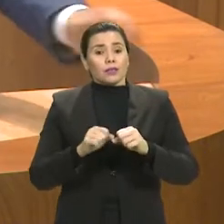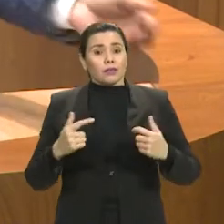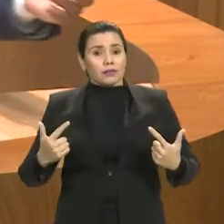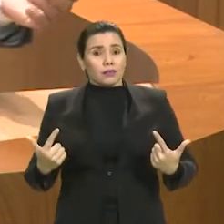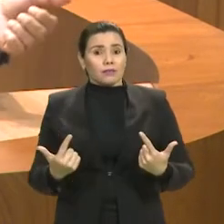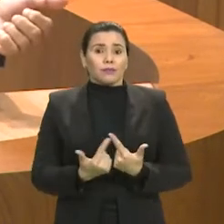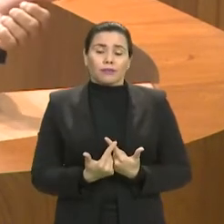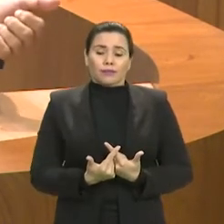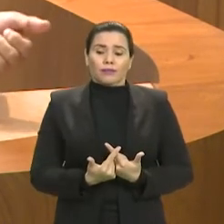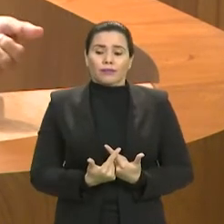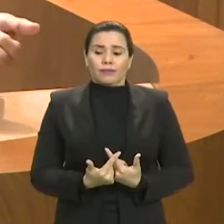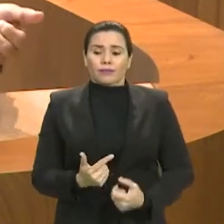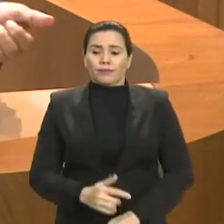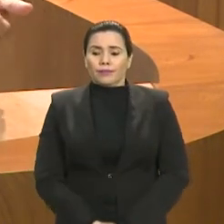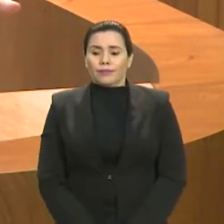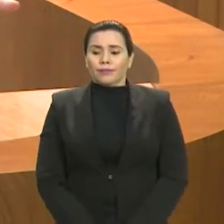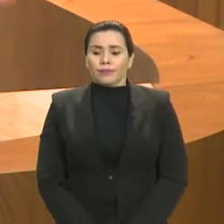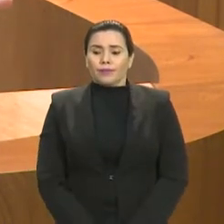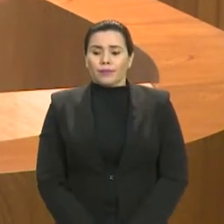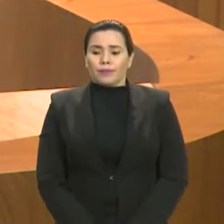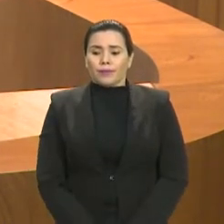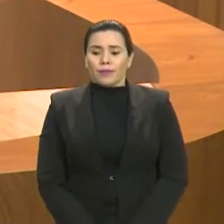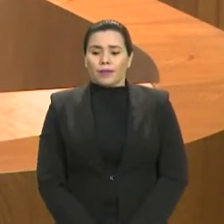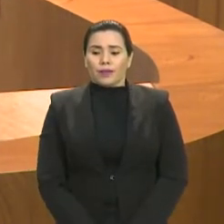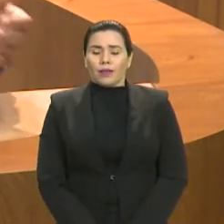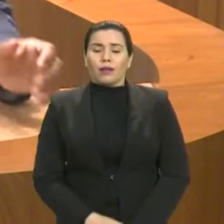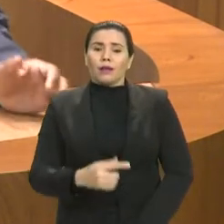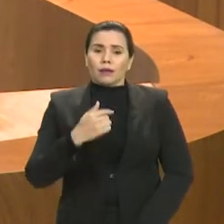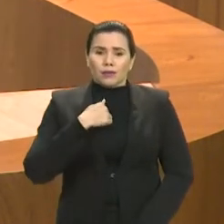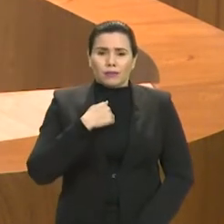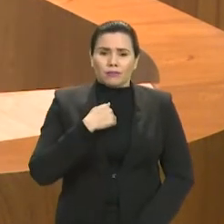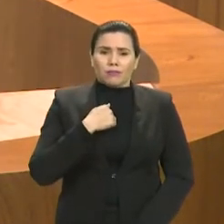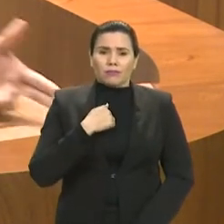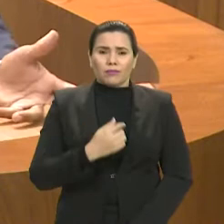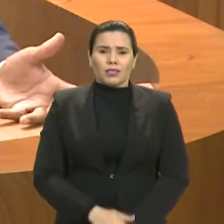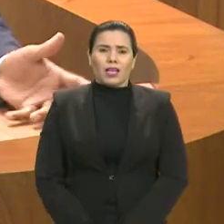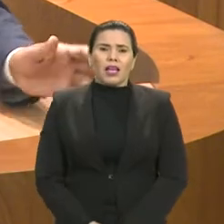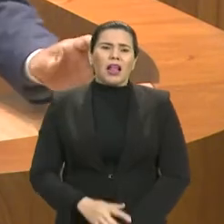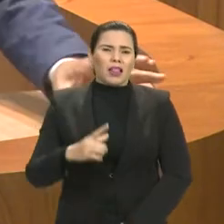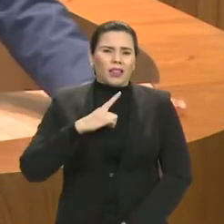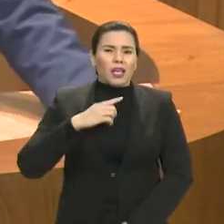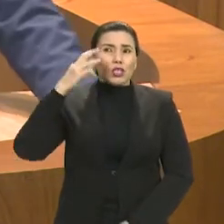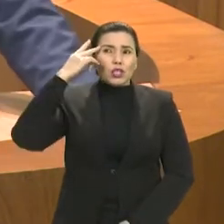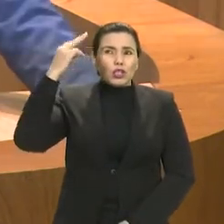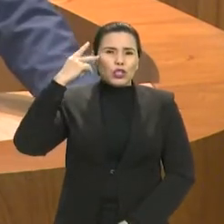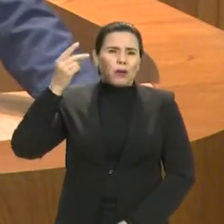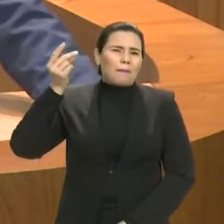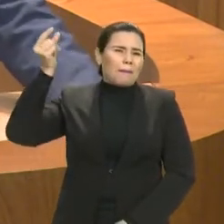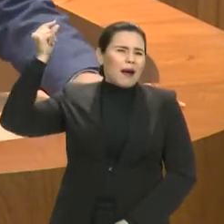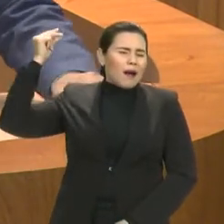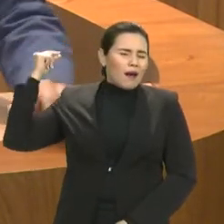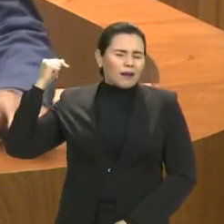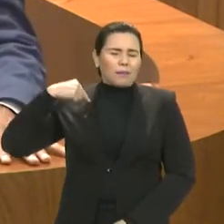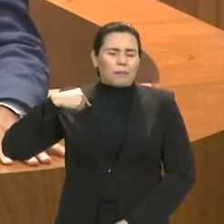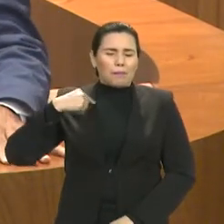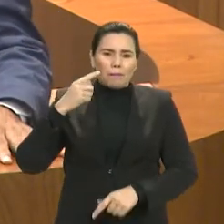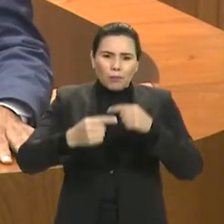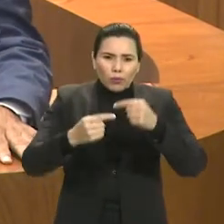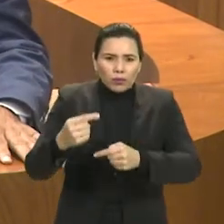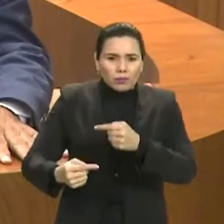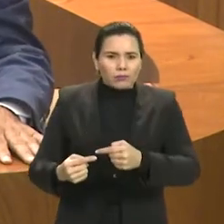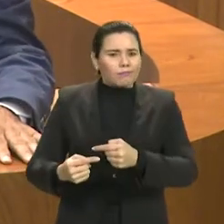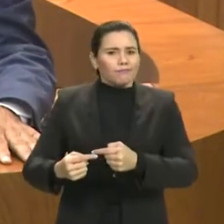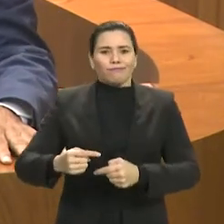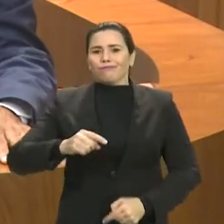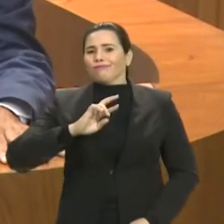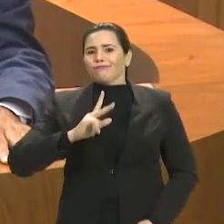Legislativa um deputado que não tem sangue na política, que não tem sobrenome na política. Com todo respeito